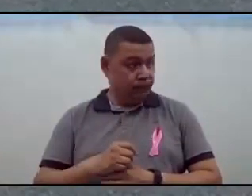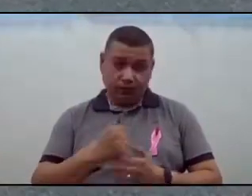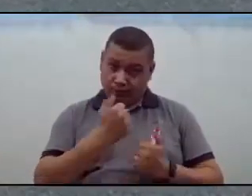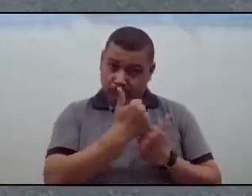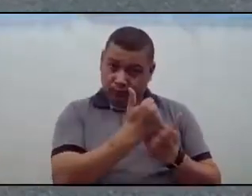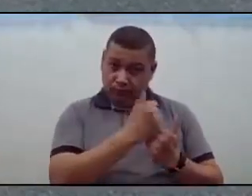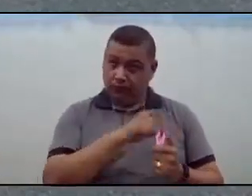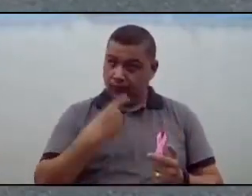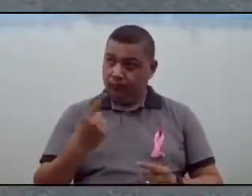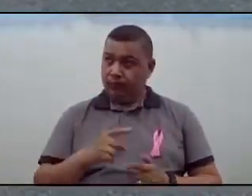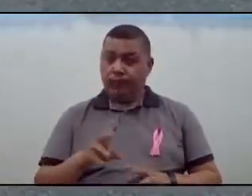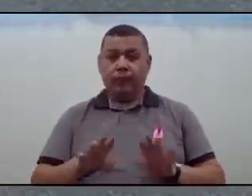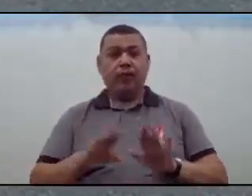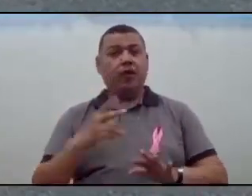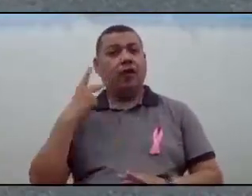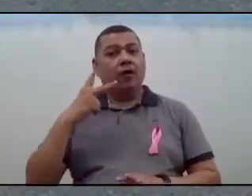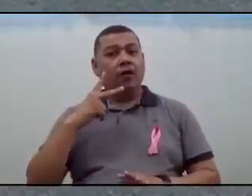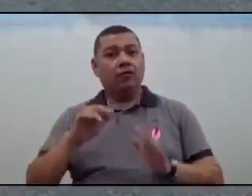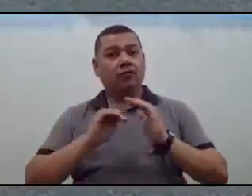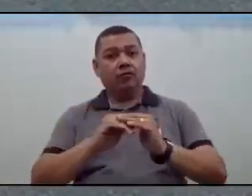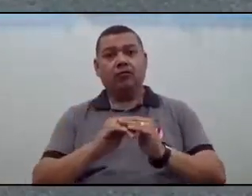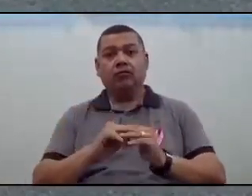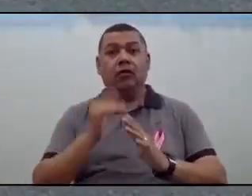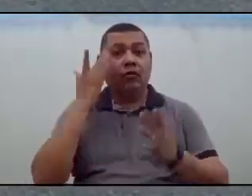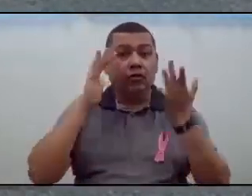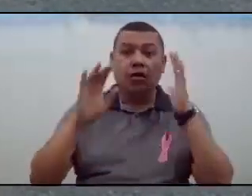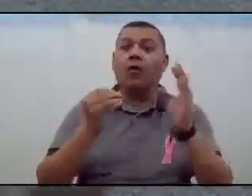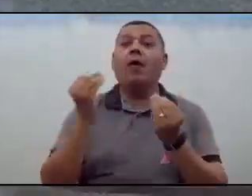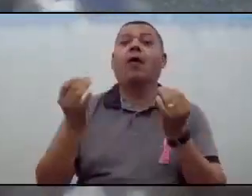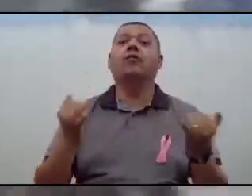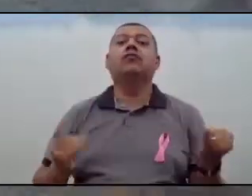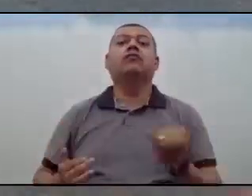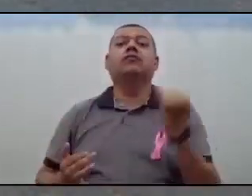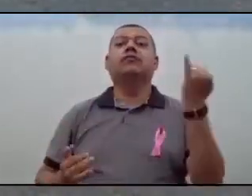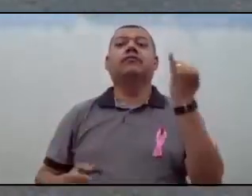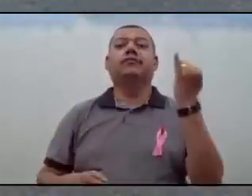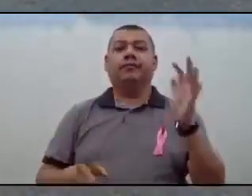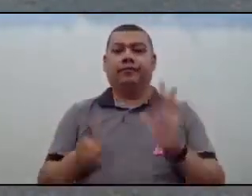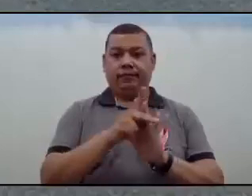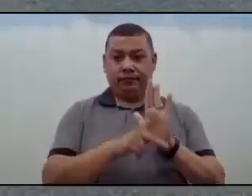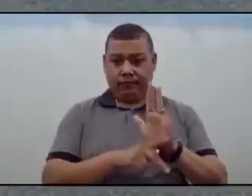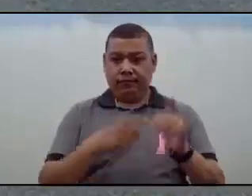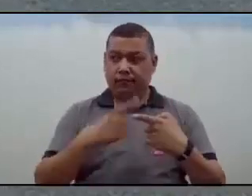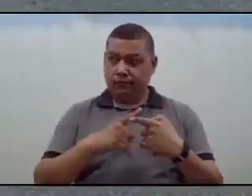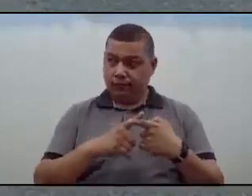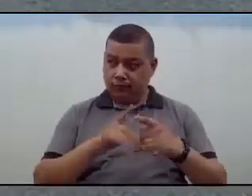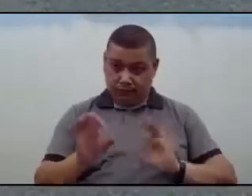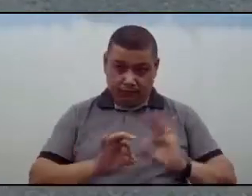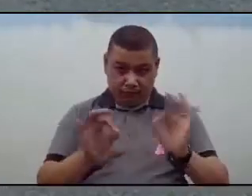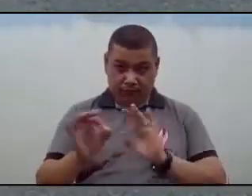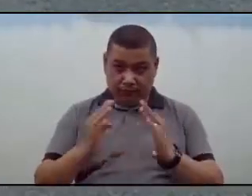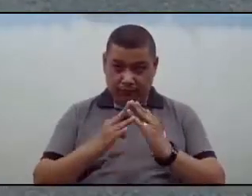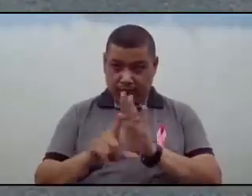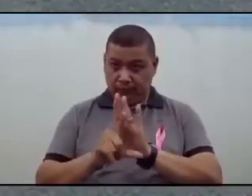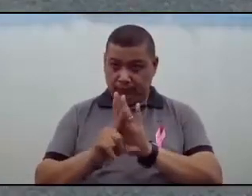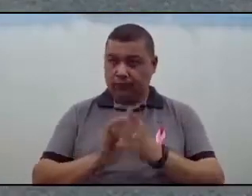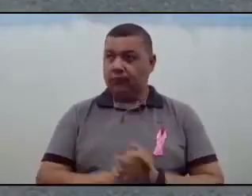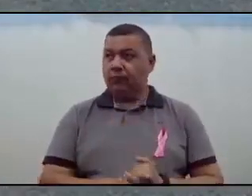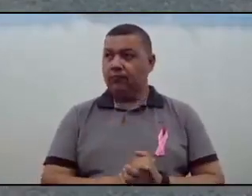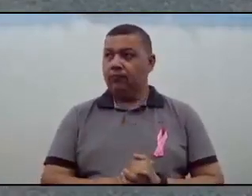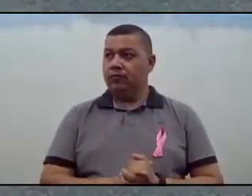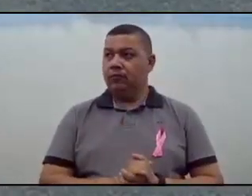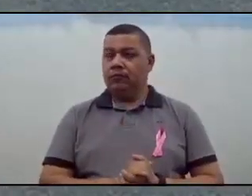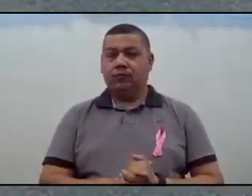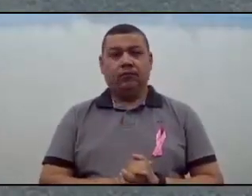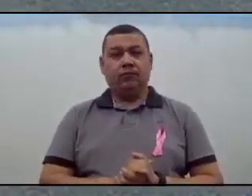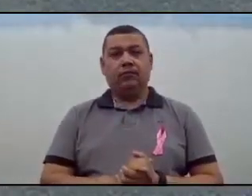nobres vereadores que votaram contra não entenderam também a importância do projeto para o funcionamento dessa casa de lei. É, a